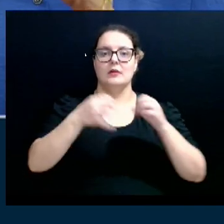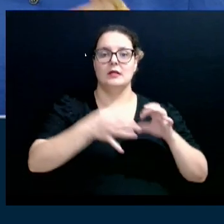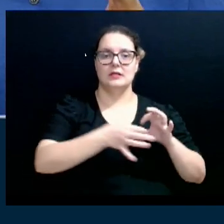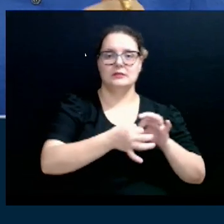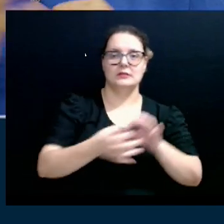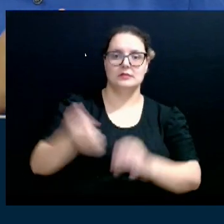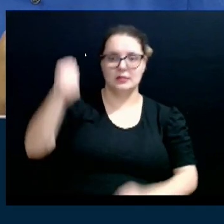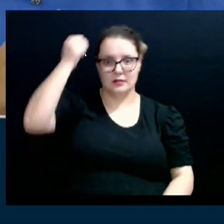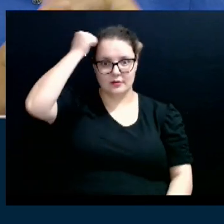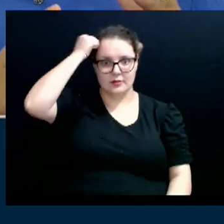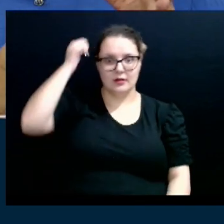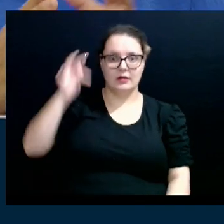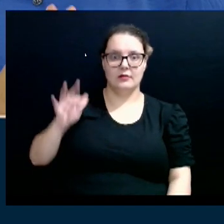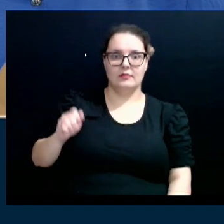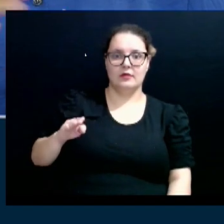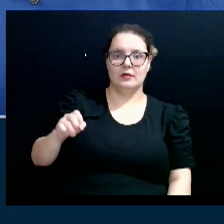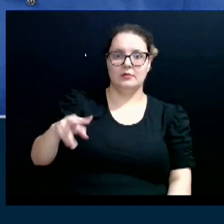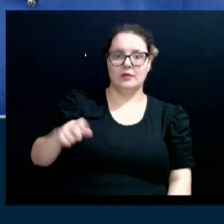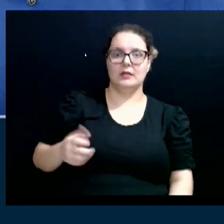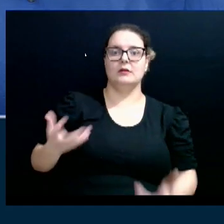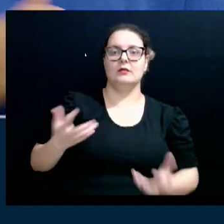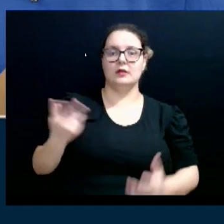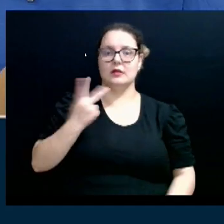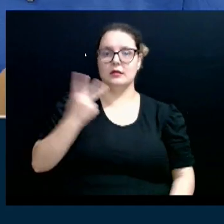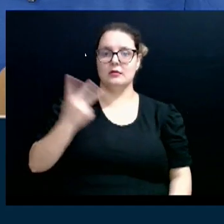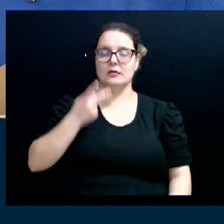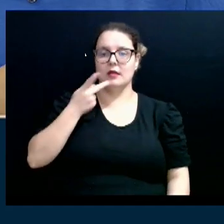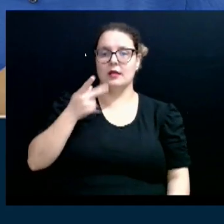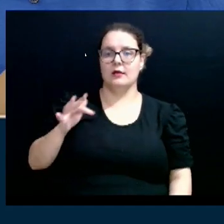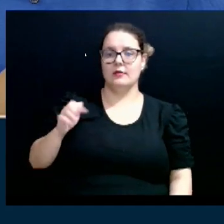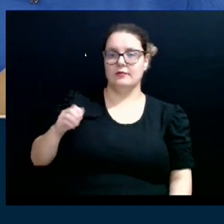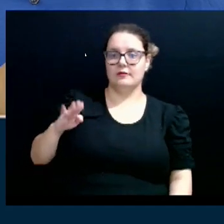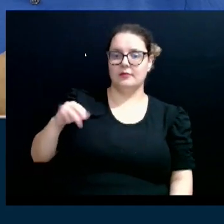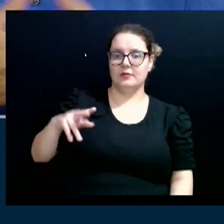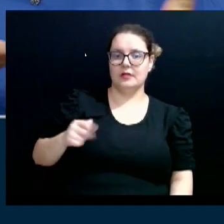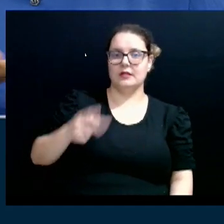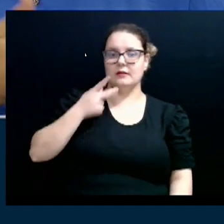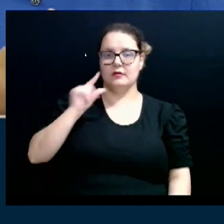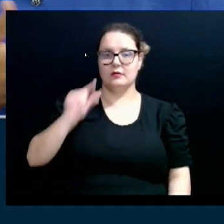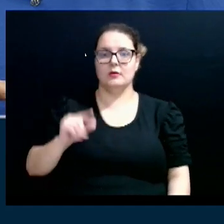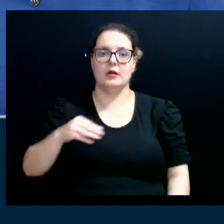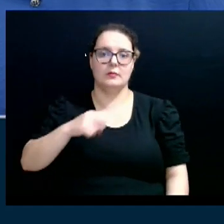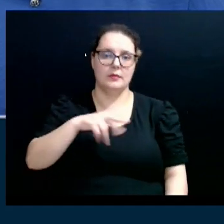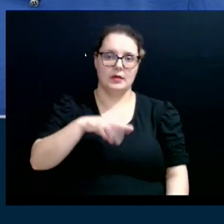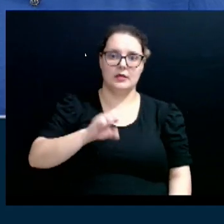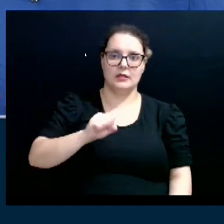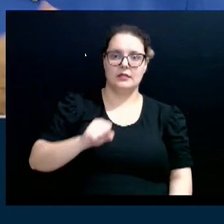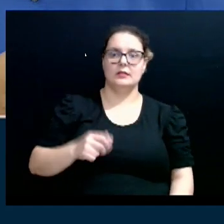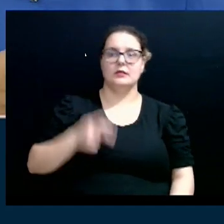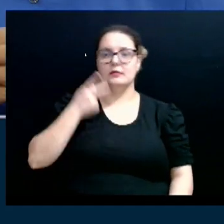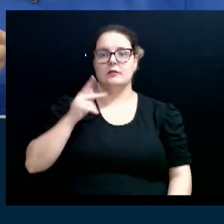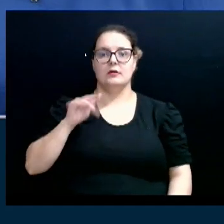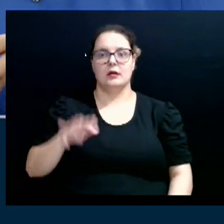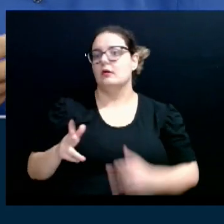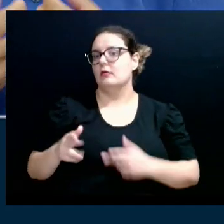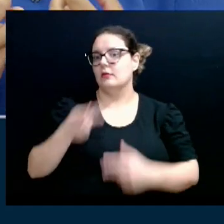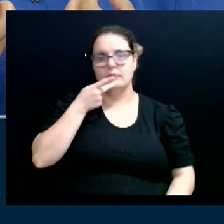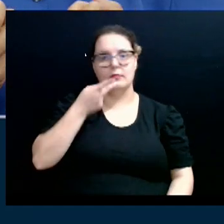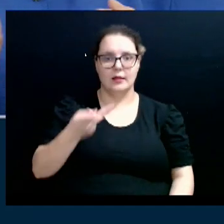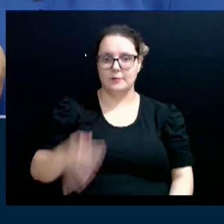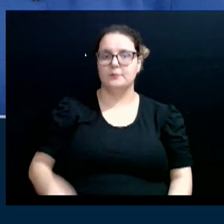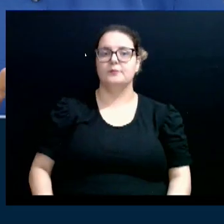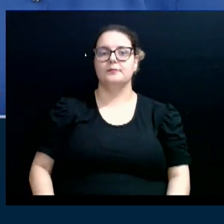agora eu quero a fala das duas, né? Então a Fabiana fala um pouquinho e aí a Marisa fala um pouquinho e a gente encerra, porque é o que eu acabei de falar. As pessoas,